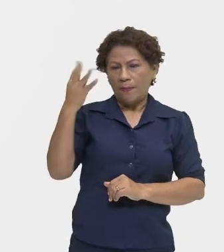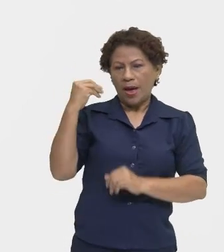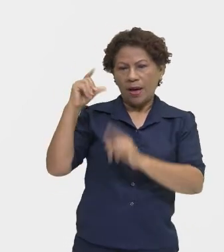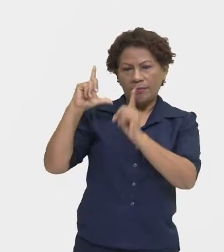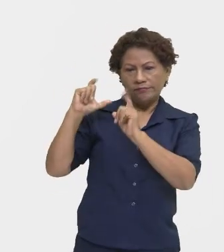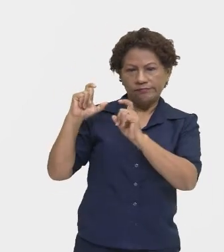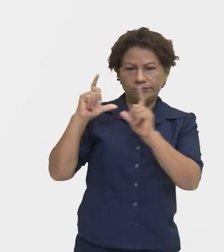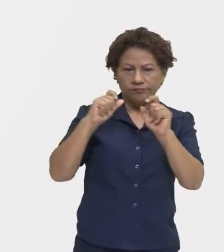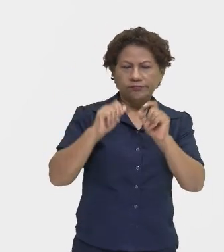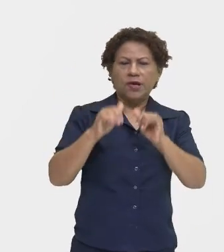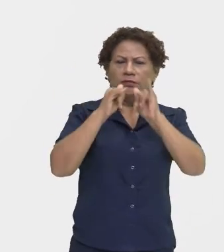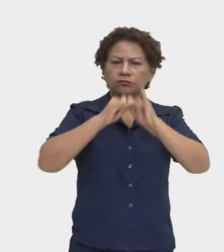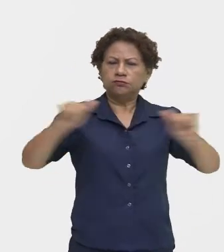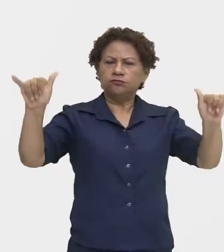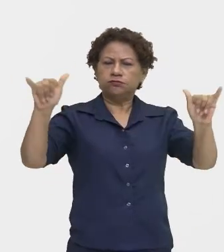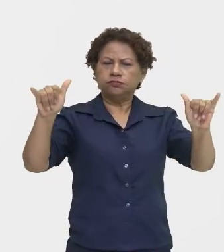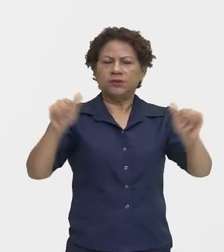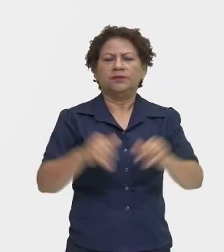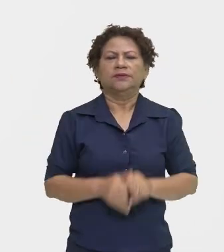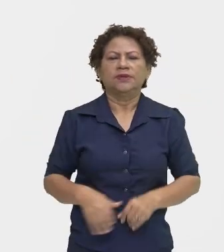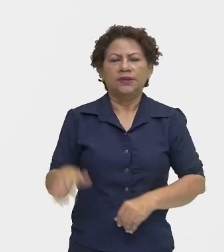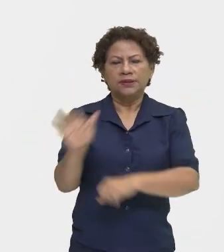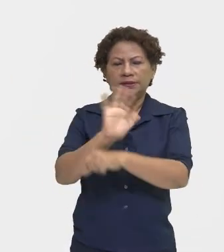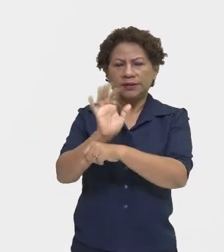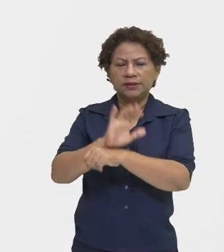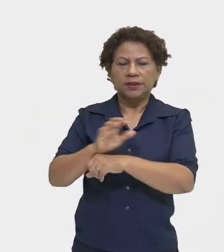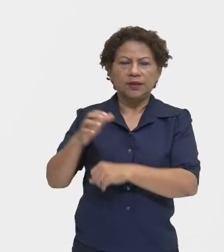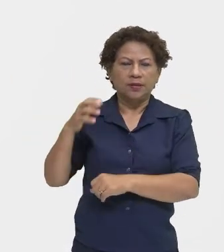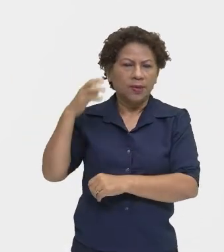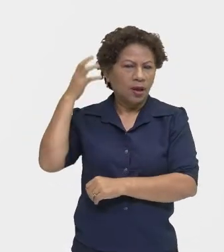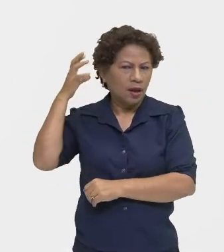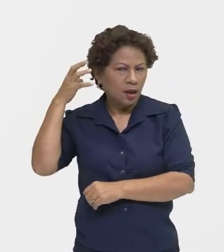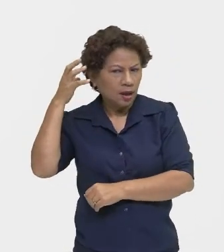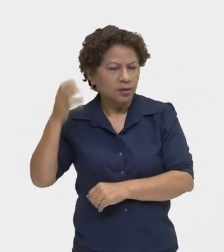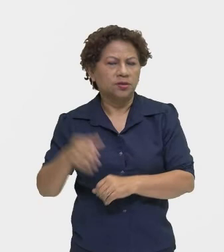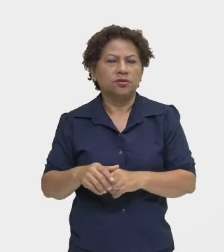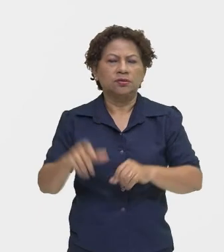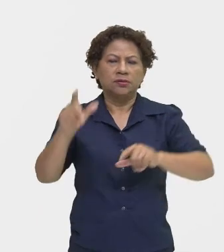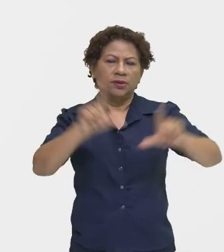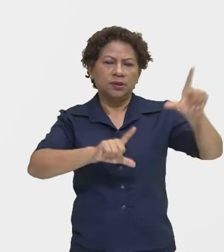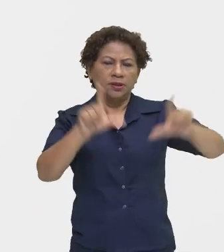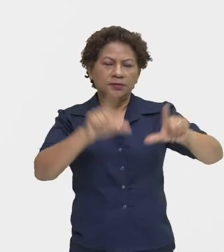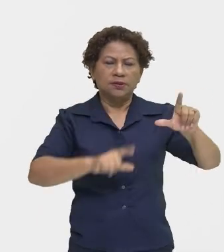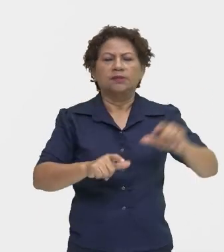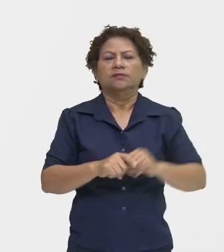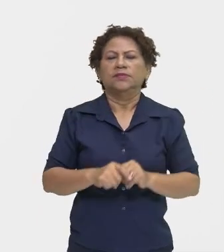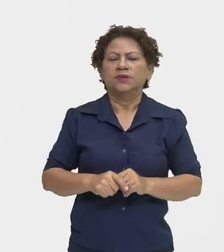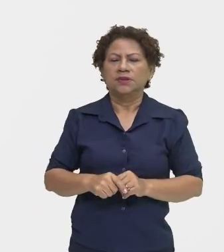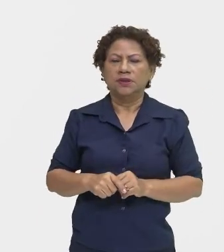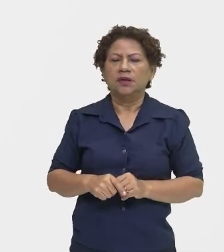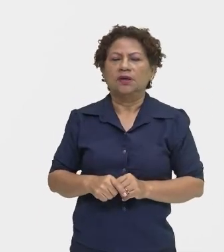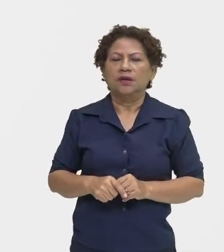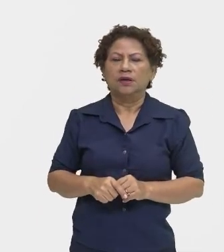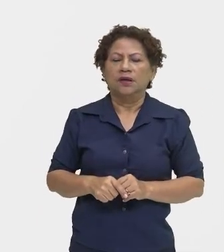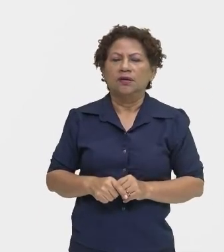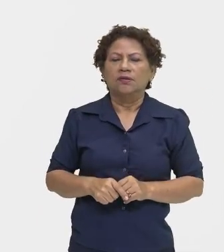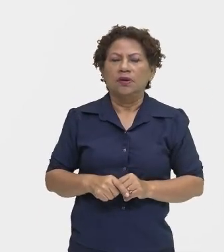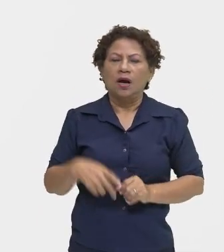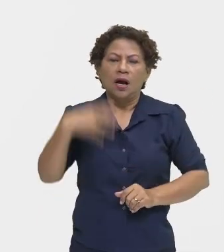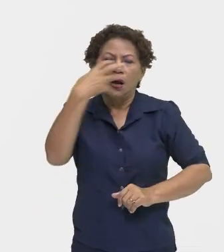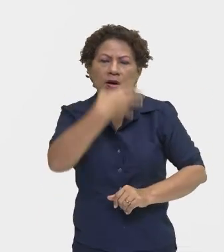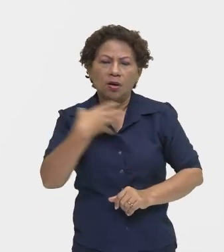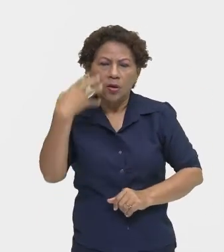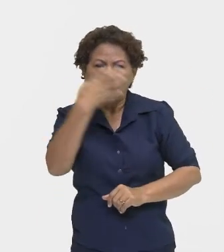anúncios publicitários, né? Cinema, rádio, televisão, música, espetáculos populares, elementos